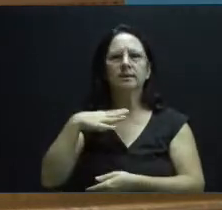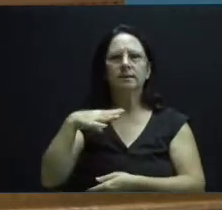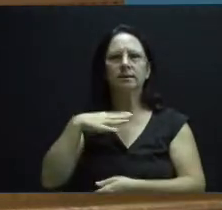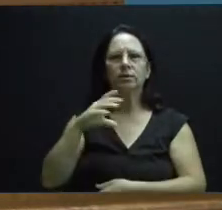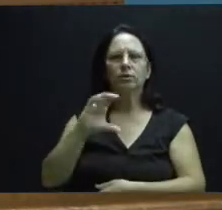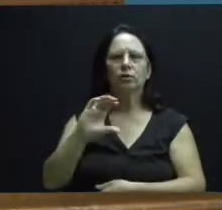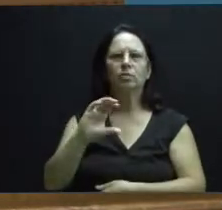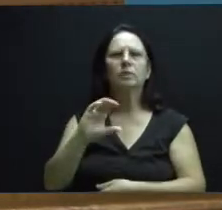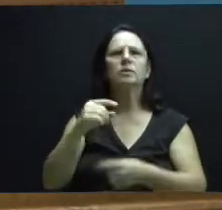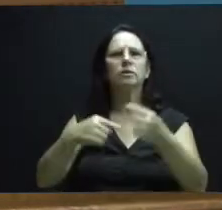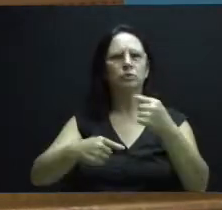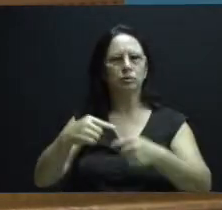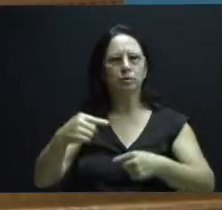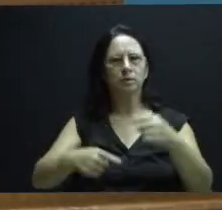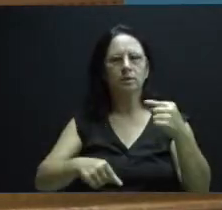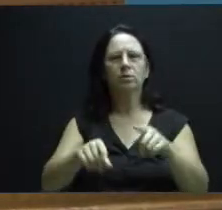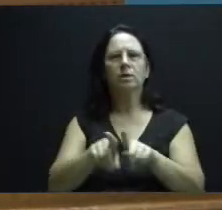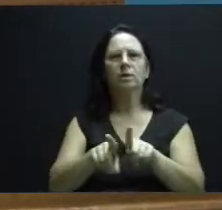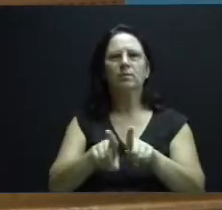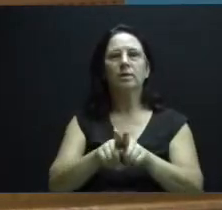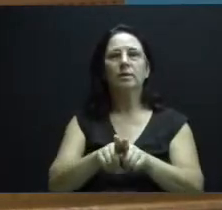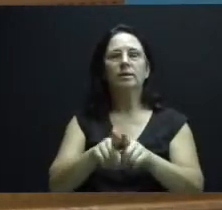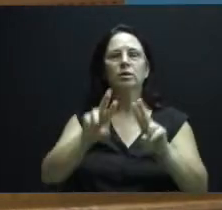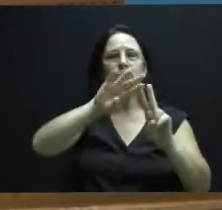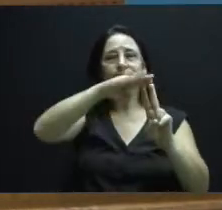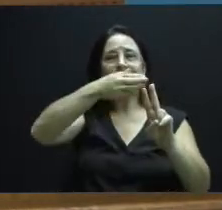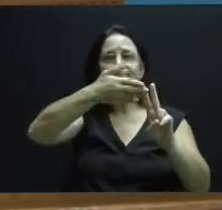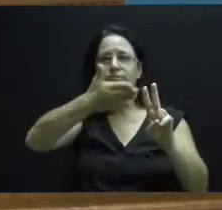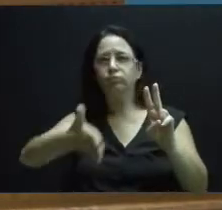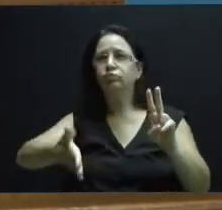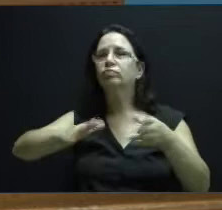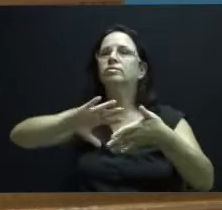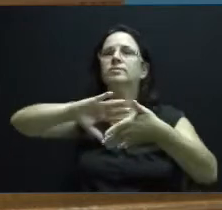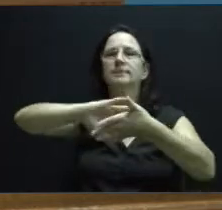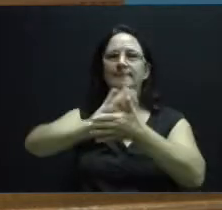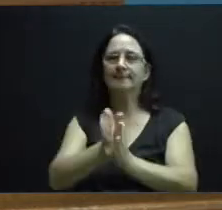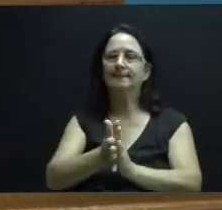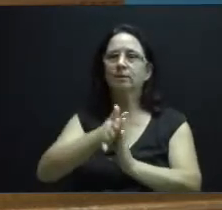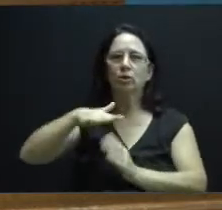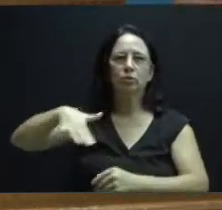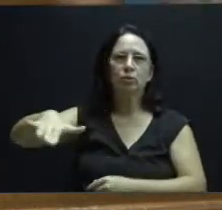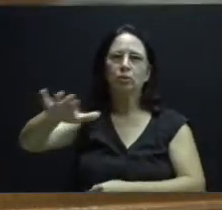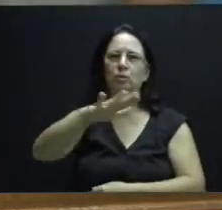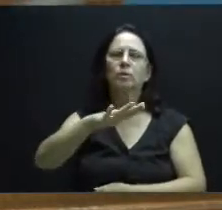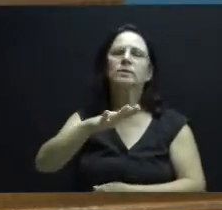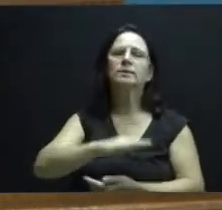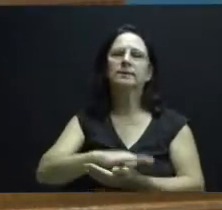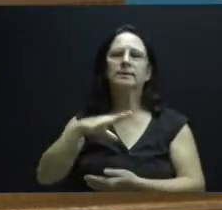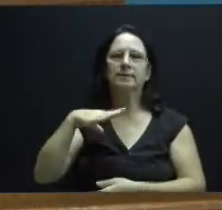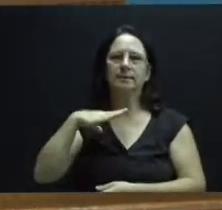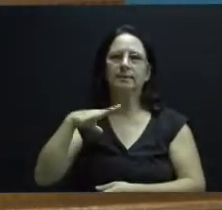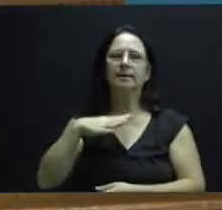nesta discussão também porque um desastre atinge toda a baixada santista é por isso que eu peço a aprovação desta serve